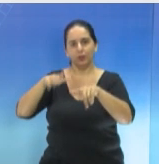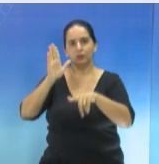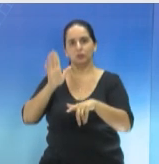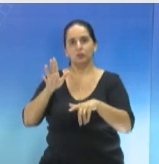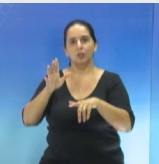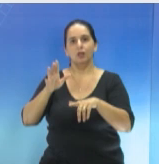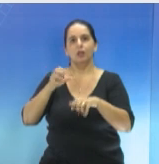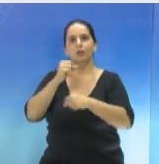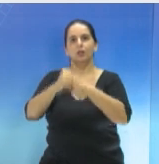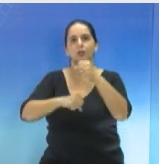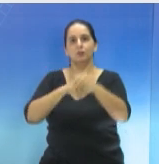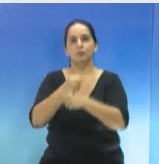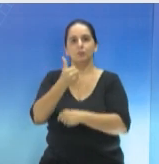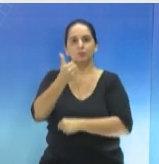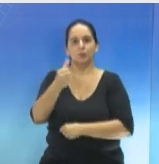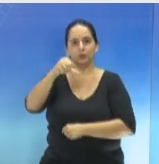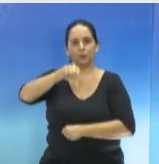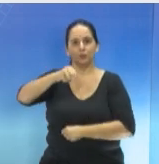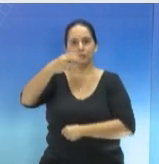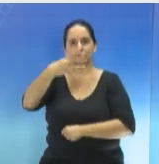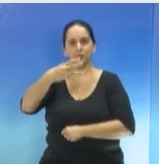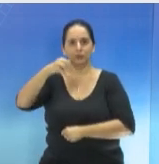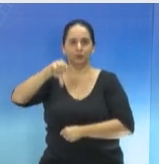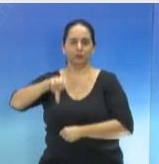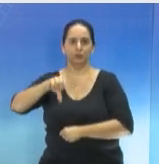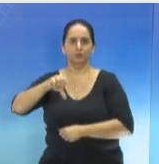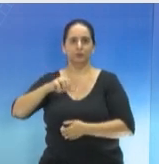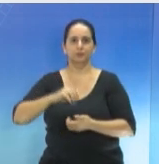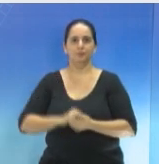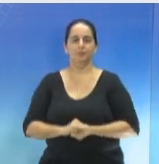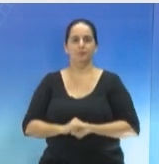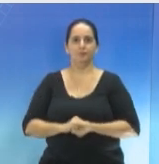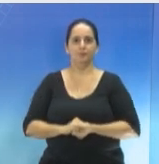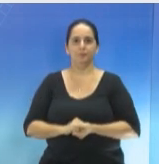década já de 30, né? De 1939.